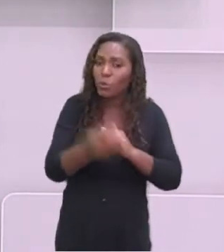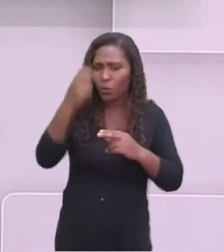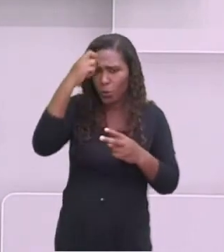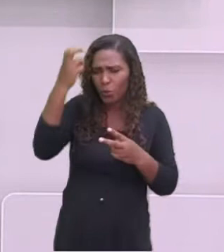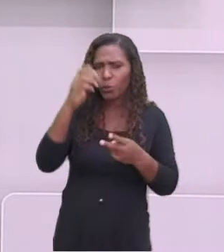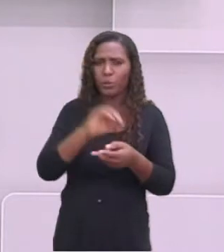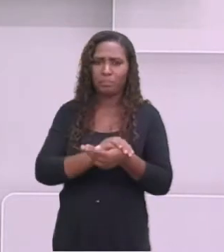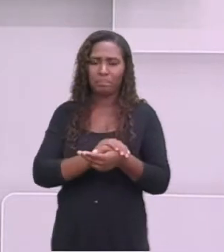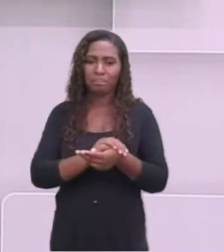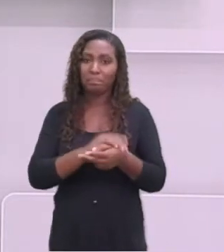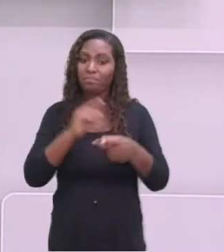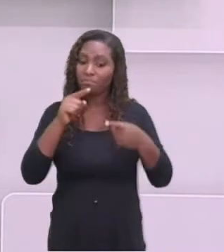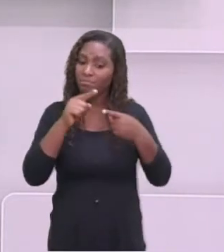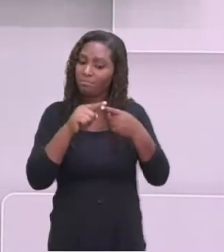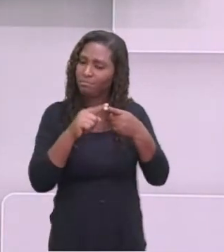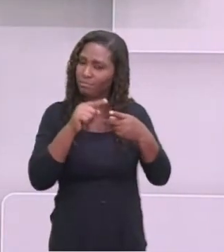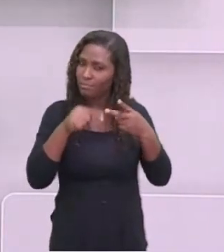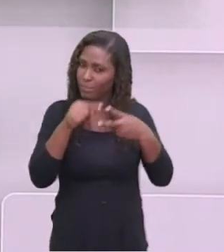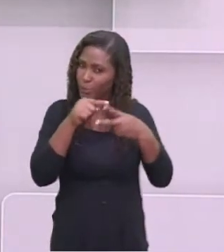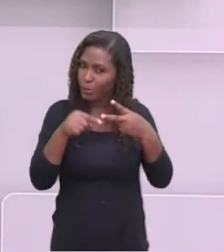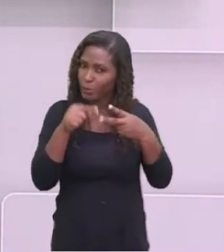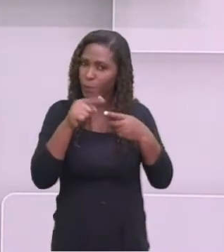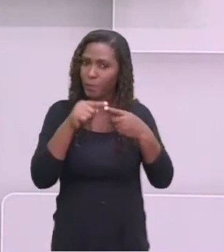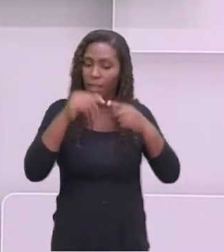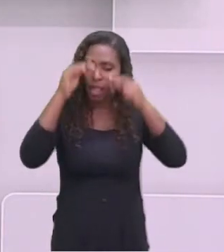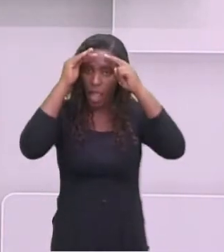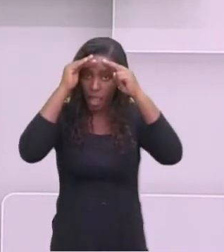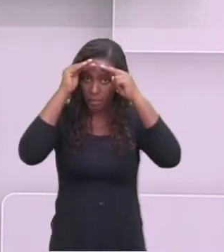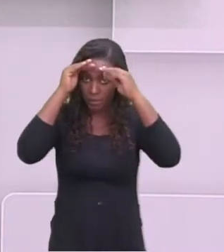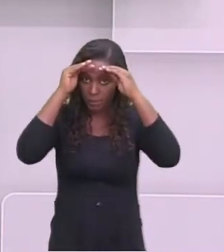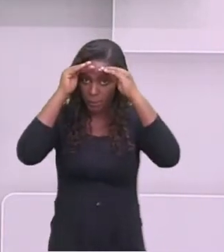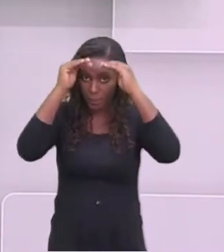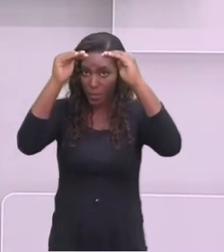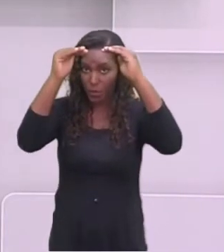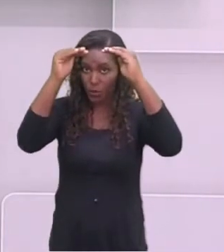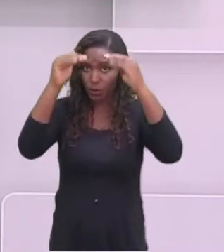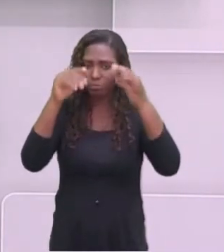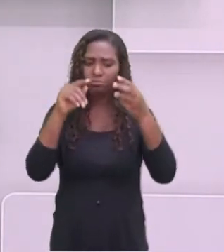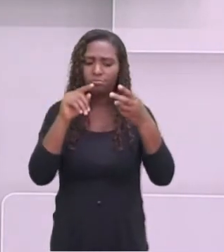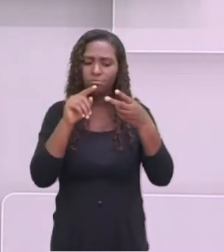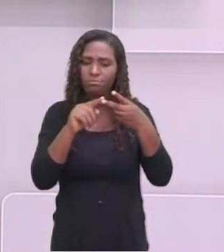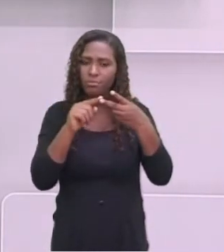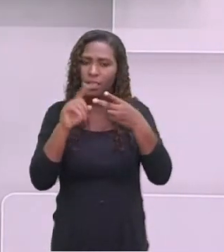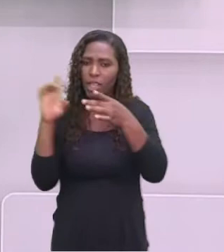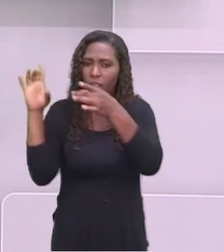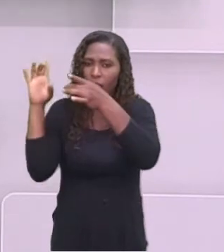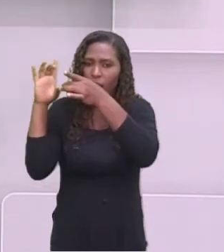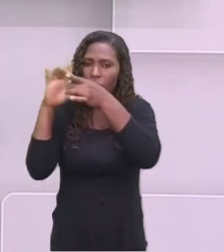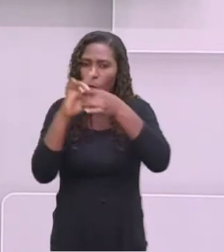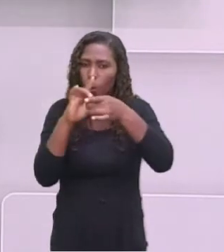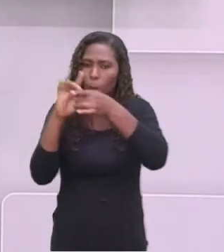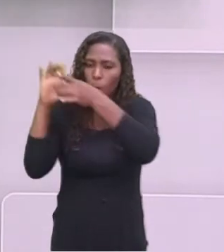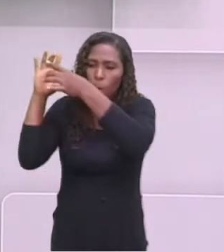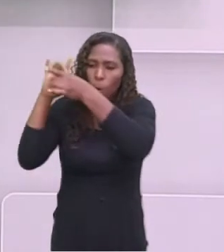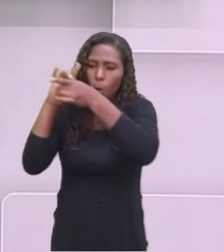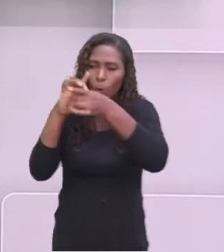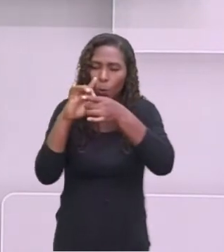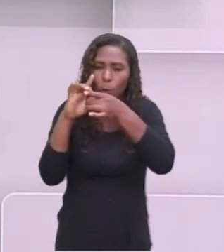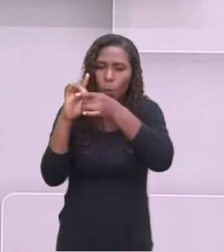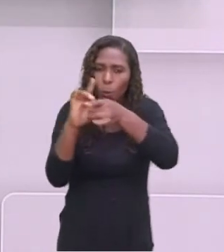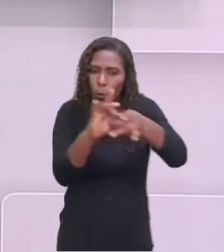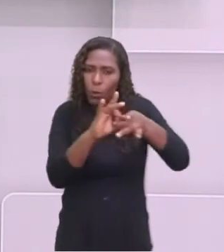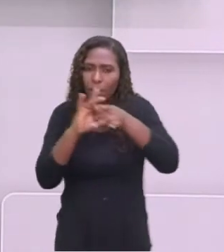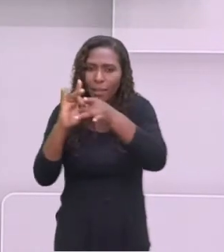respeito e ligação com a natureza. O respeito à sabedoria dos anciãos, dos